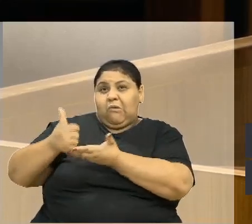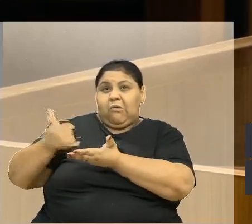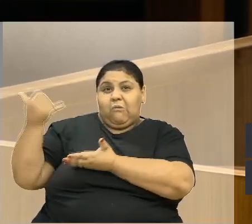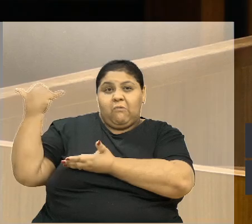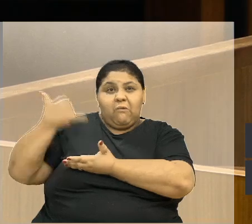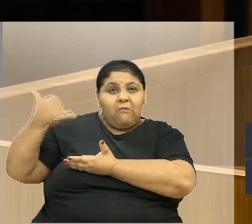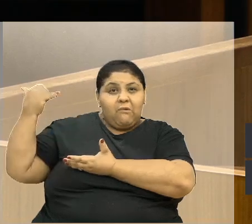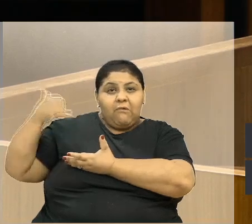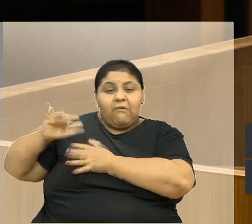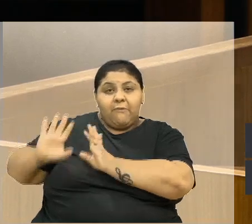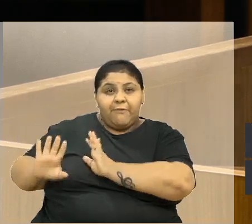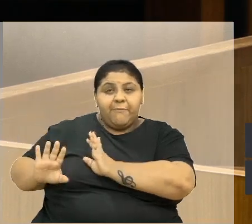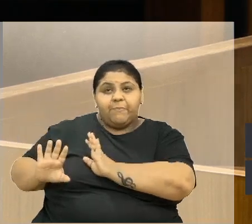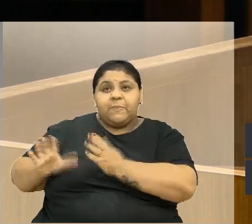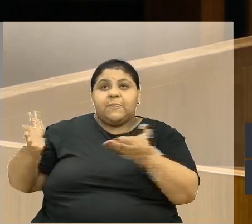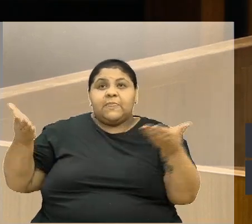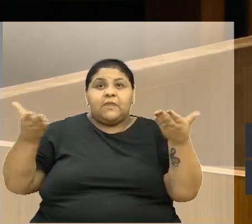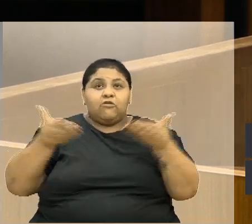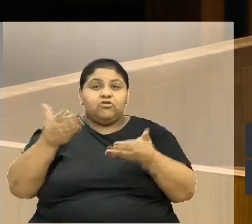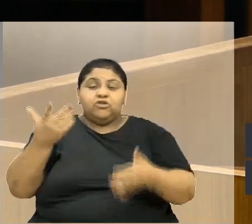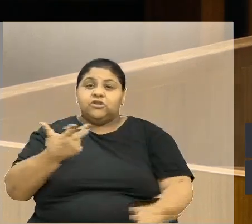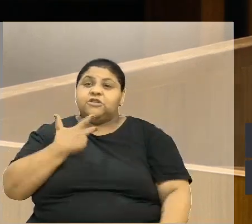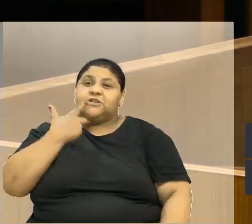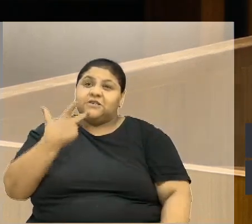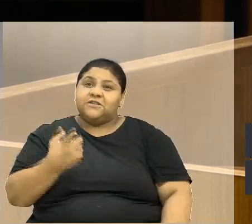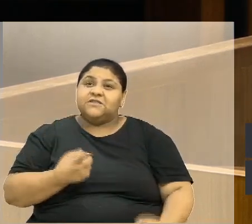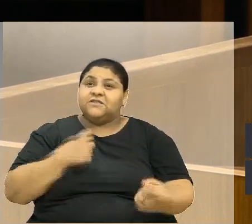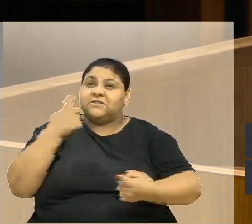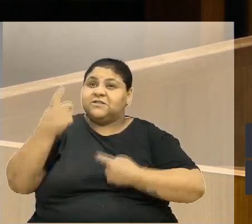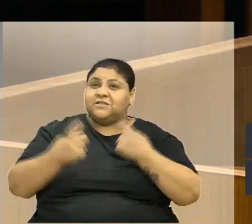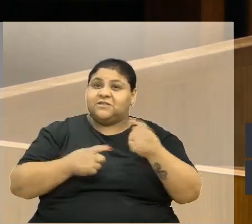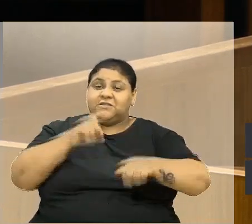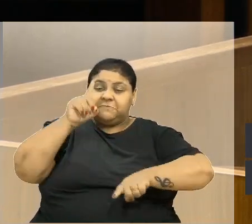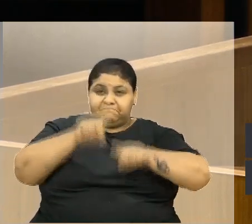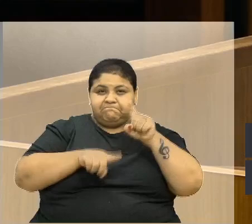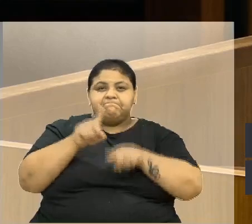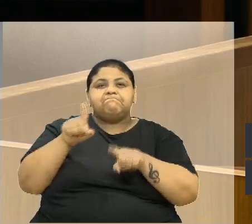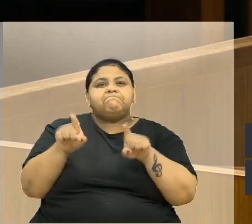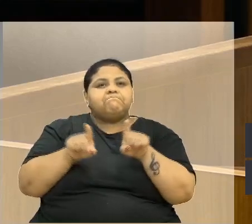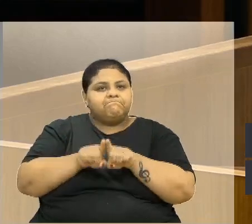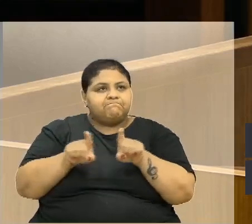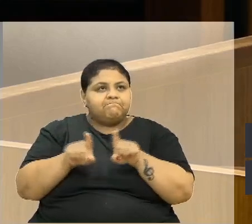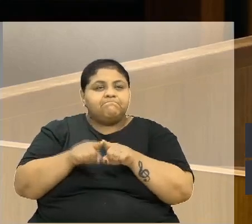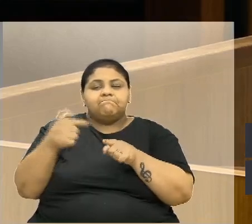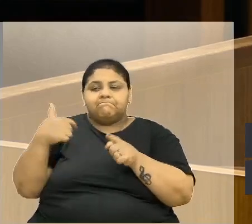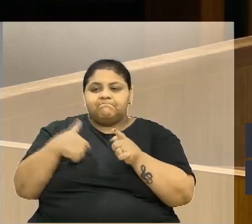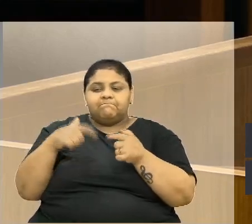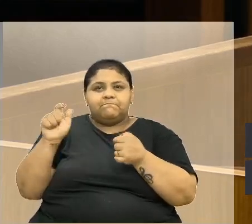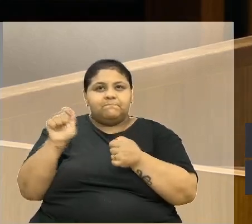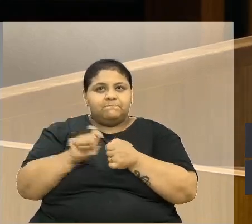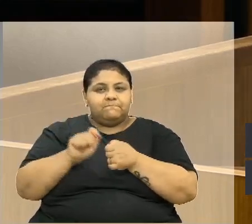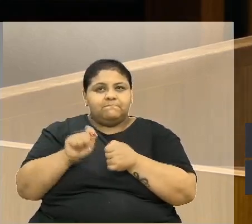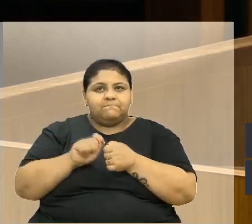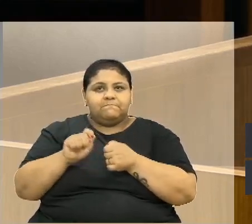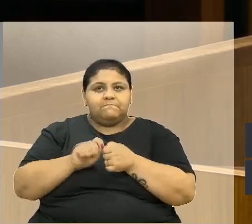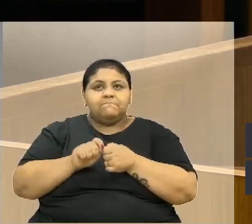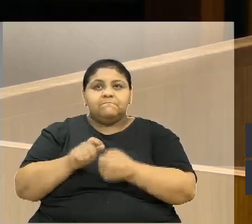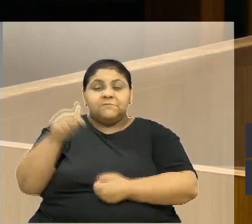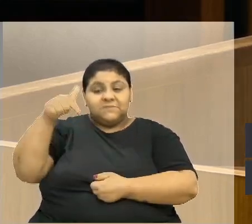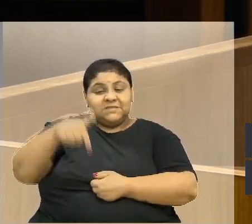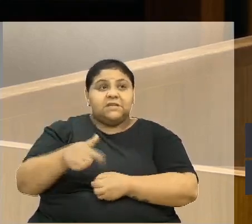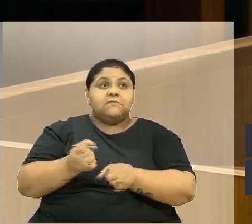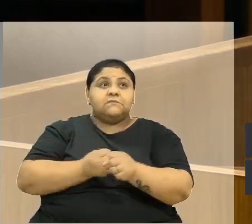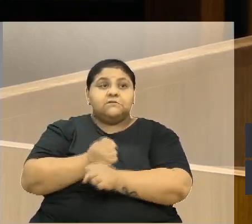aí. Então, eu quero ressaltar algumas atividades também que eu fiz neste